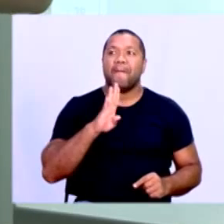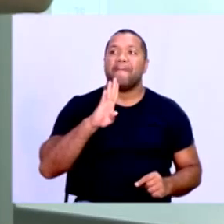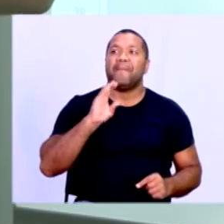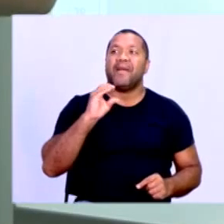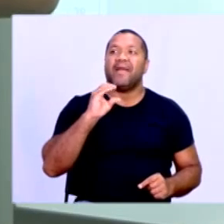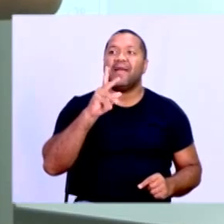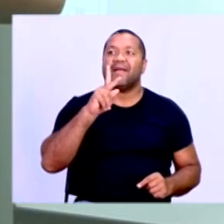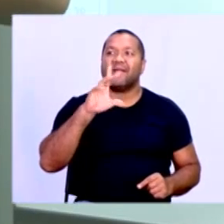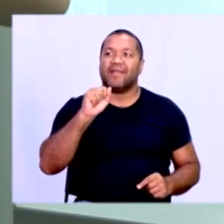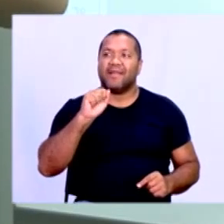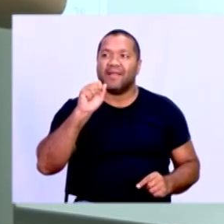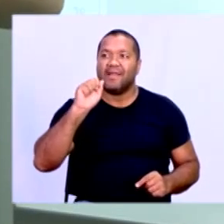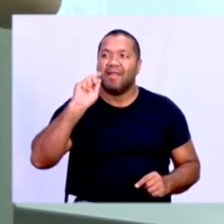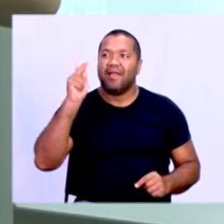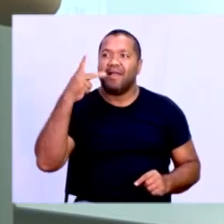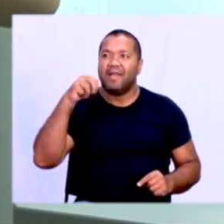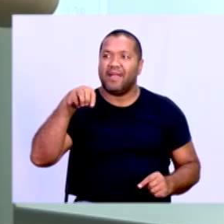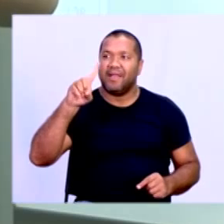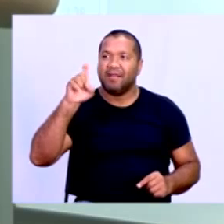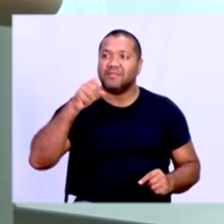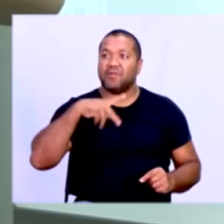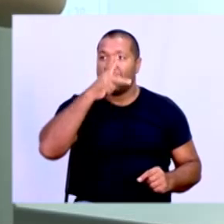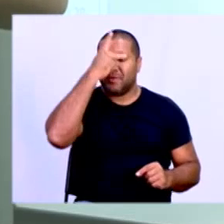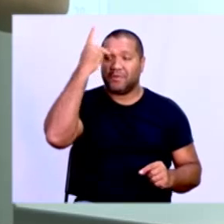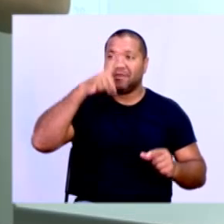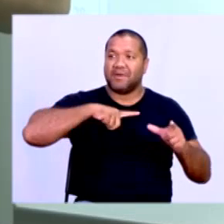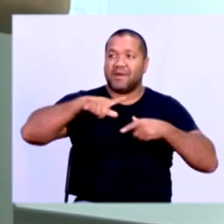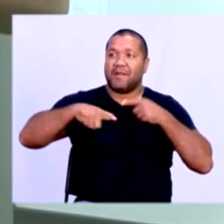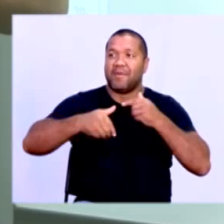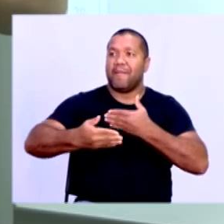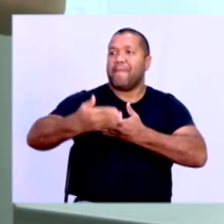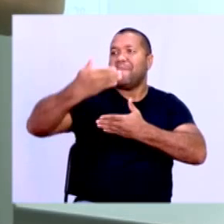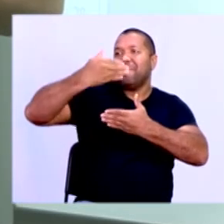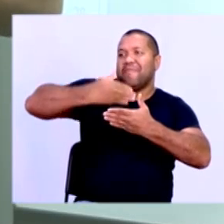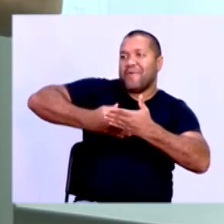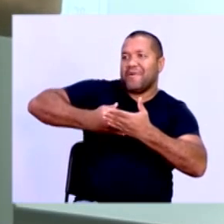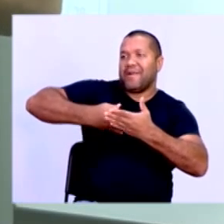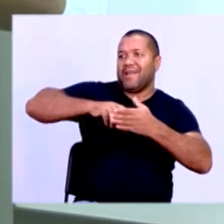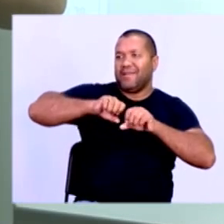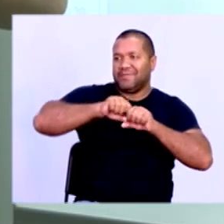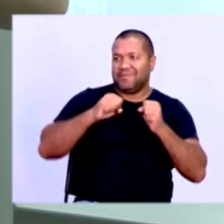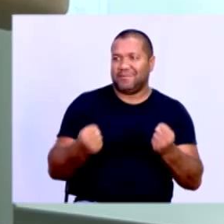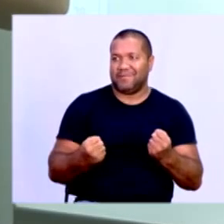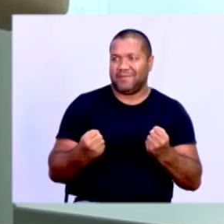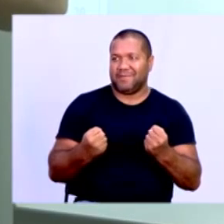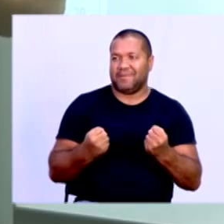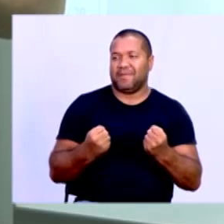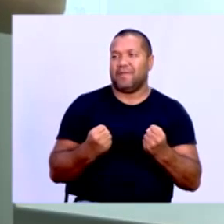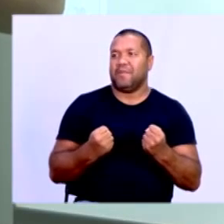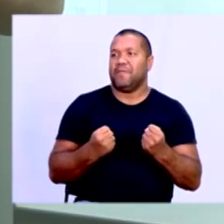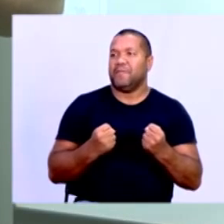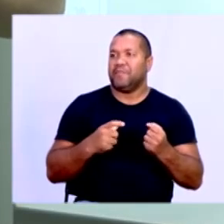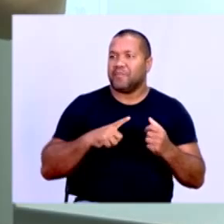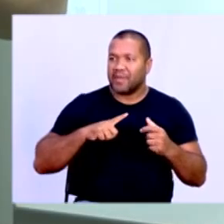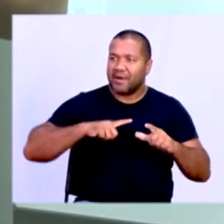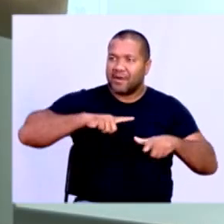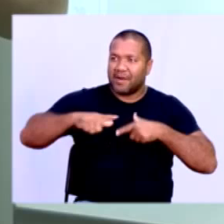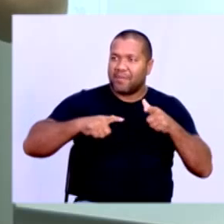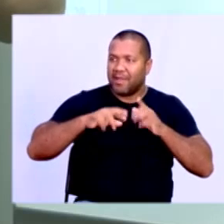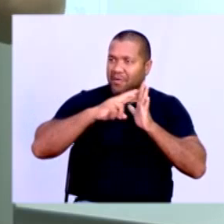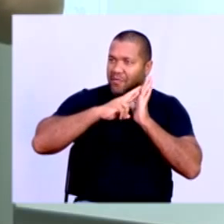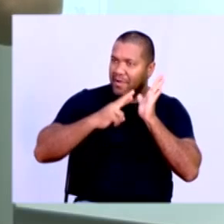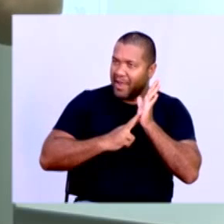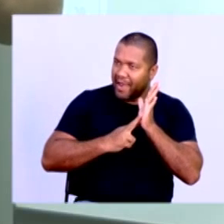banco de dados, é uma pessoa que trabalha por trás, é uma pessoa que trabalha assim, ela trabalha com recursos de regras de negócio, ela trabalha